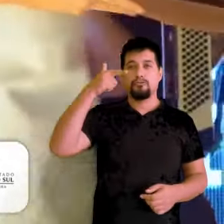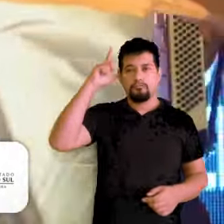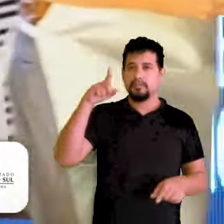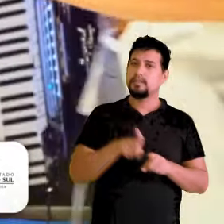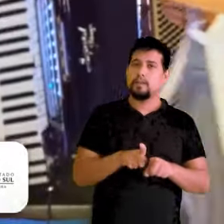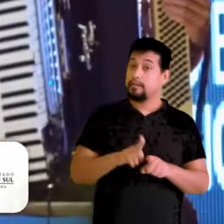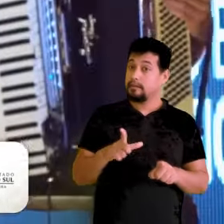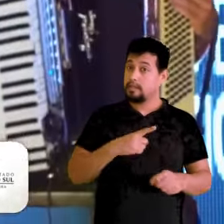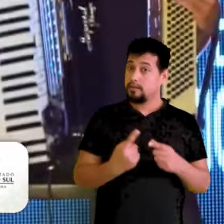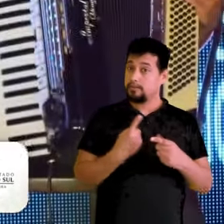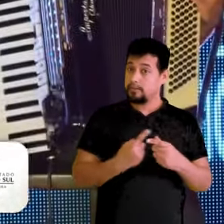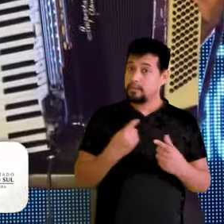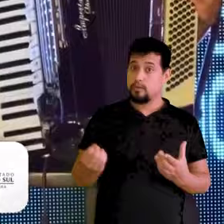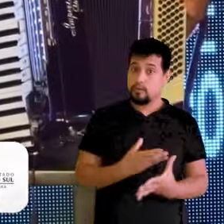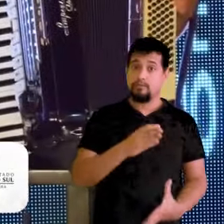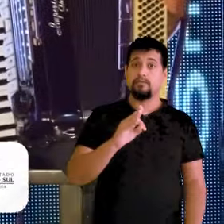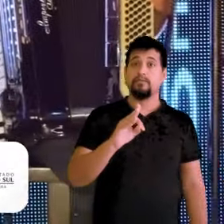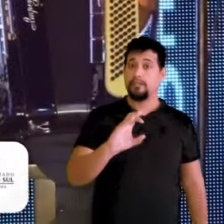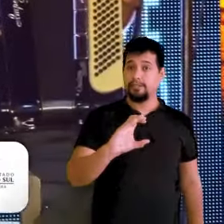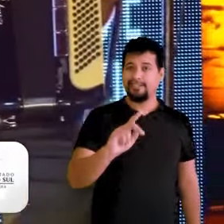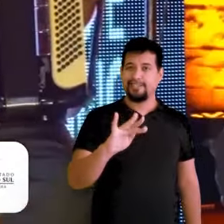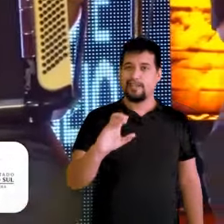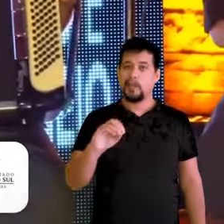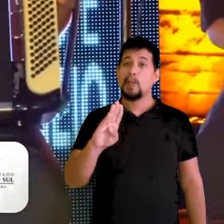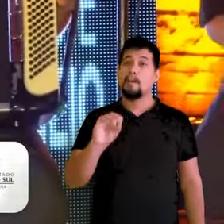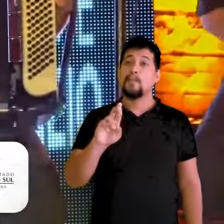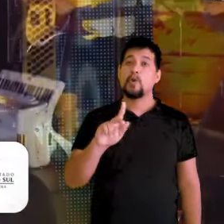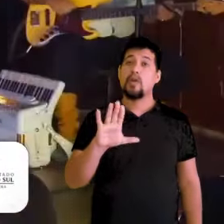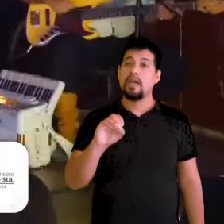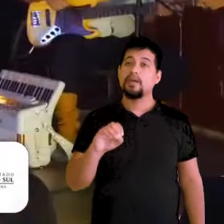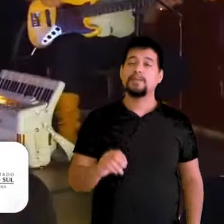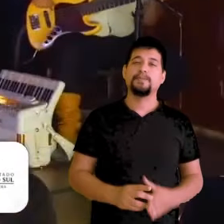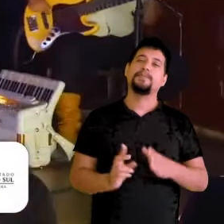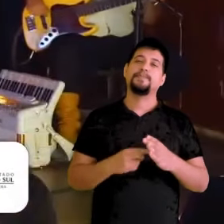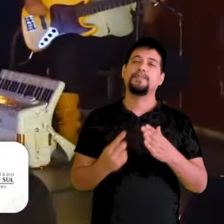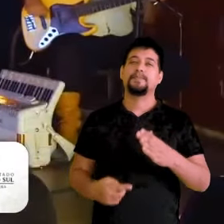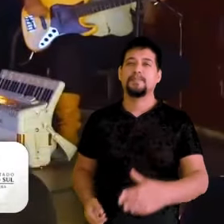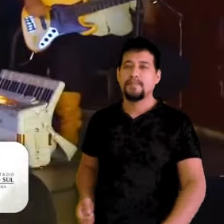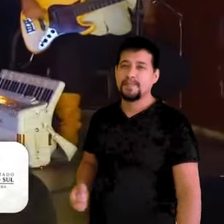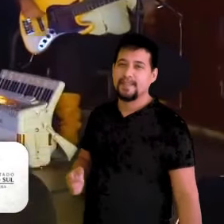no nosso novo CD, Chiquito e Bordoneio.